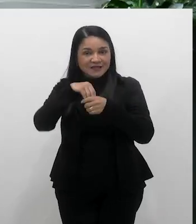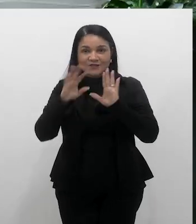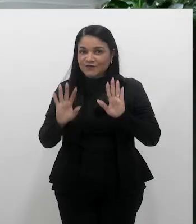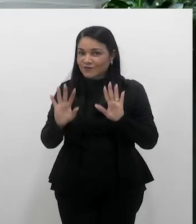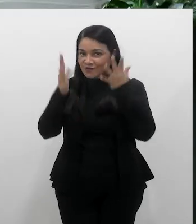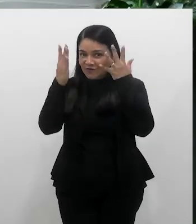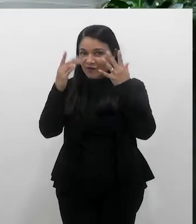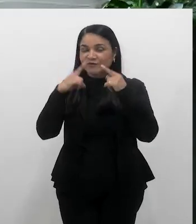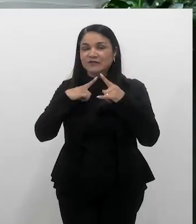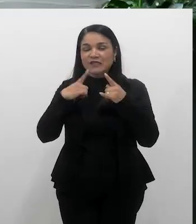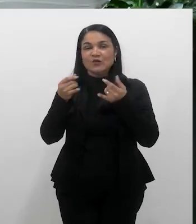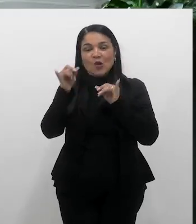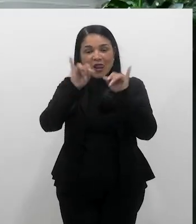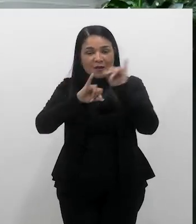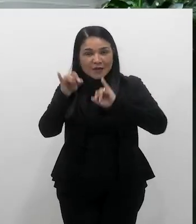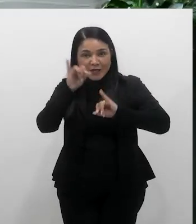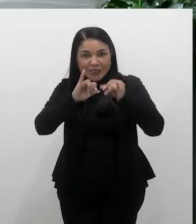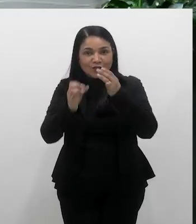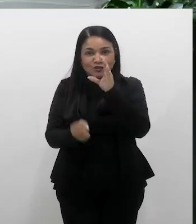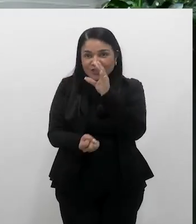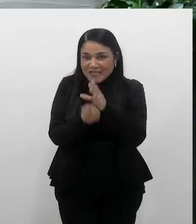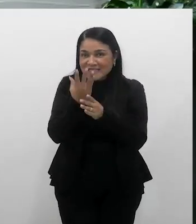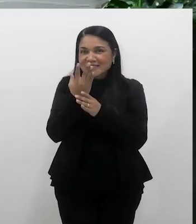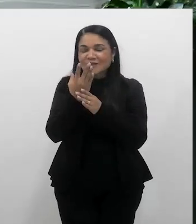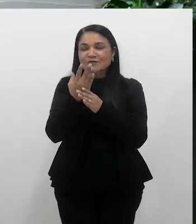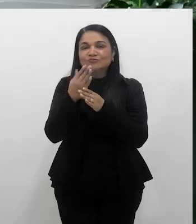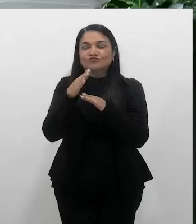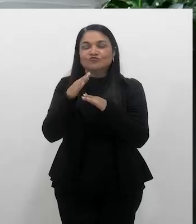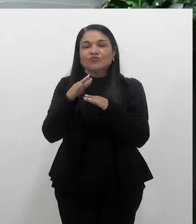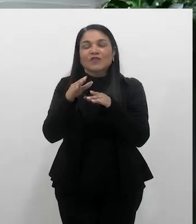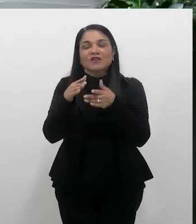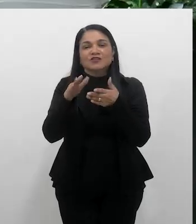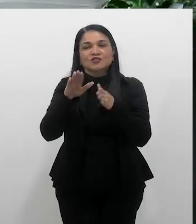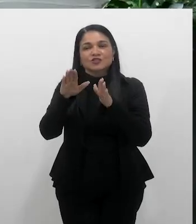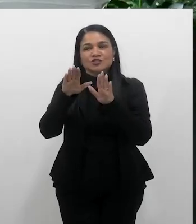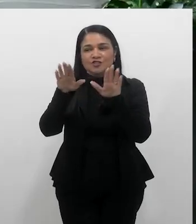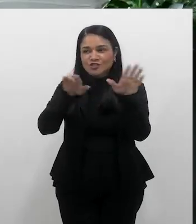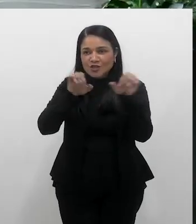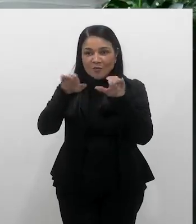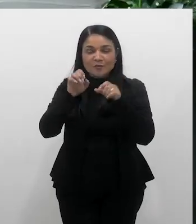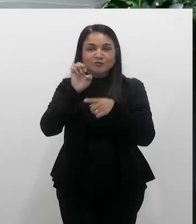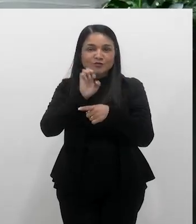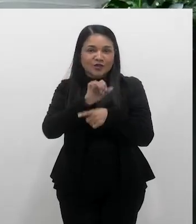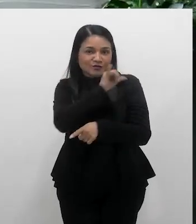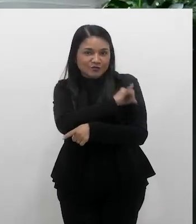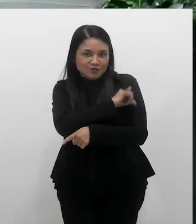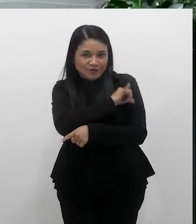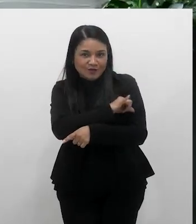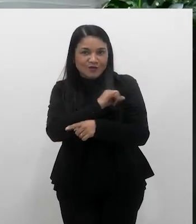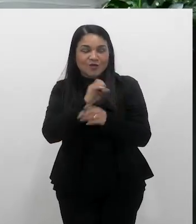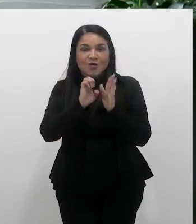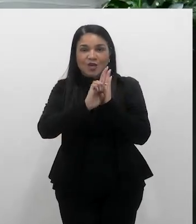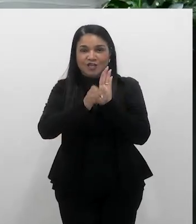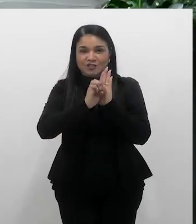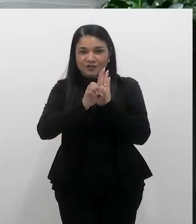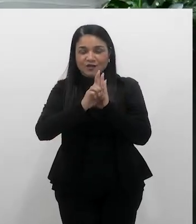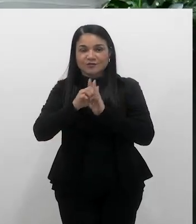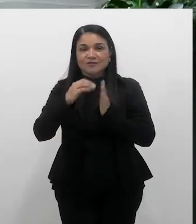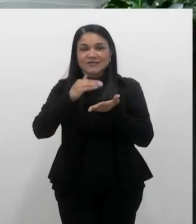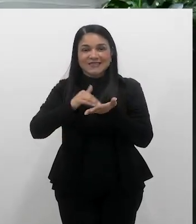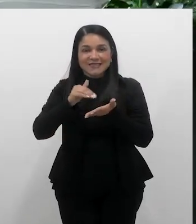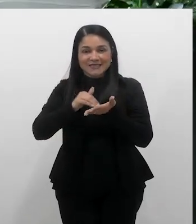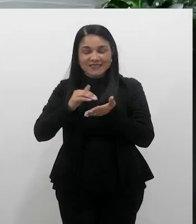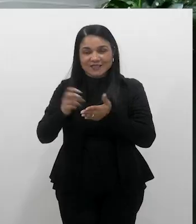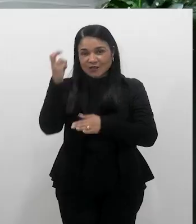dentro do festival também, a gente fez um laboratório de criação. Né? A gente abriu uma chamada só para o estado do Rio de Janeiro. Né? A gente ganhou um edital da SESEC,